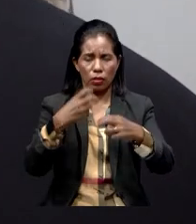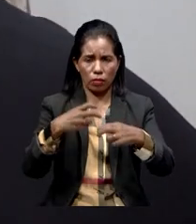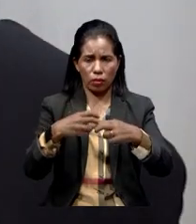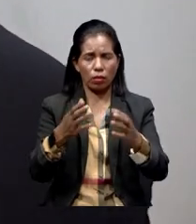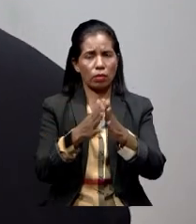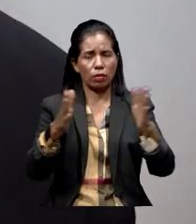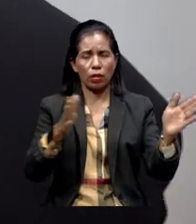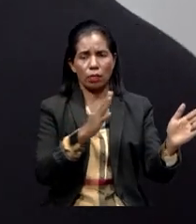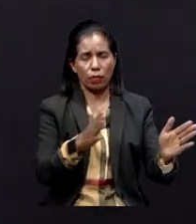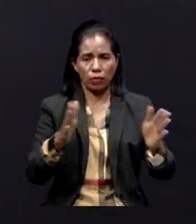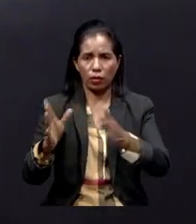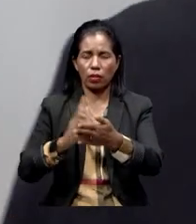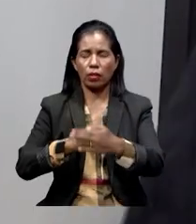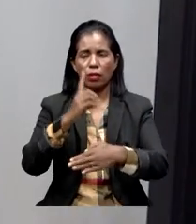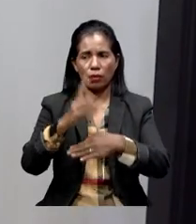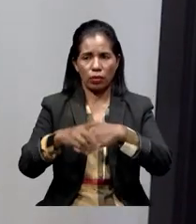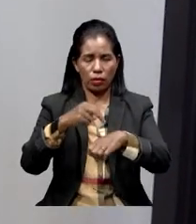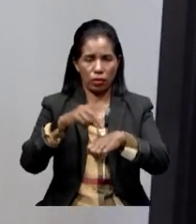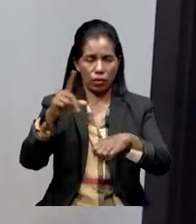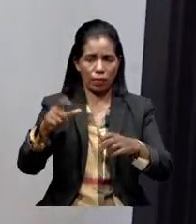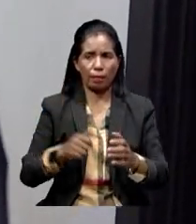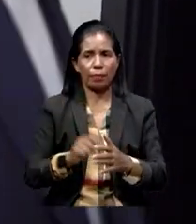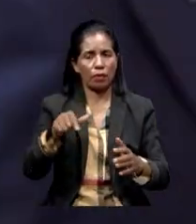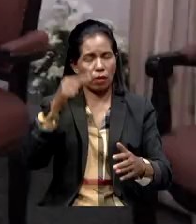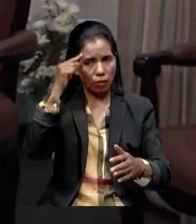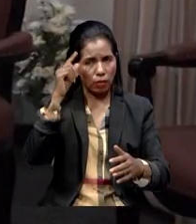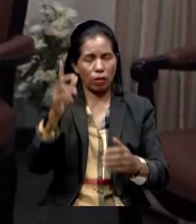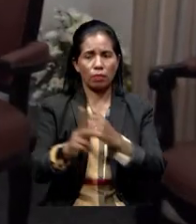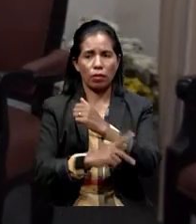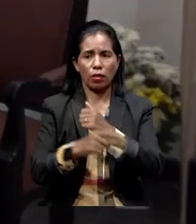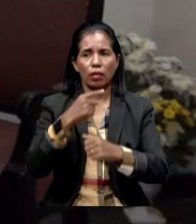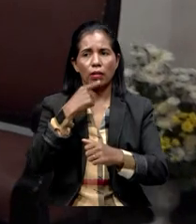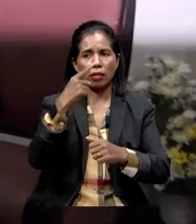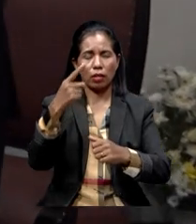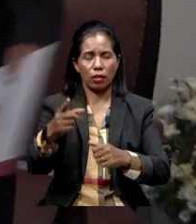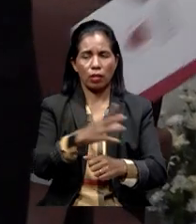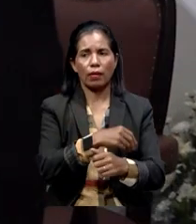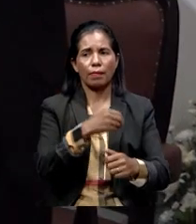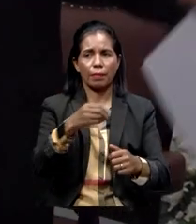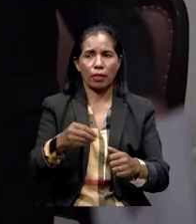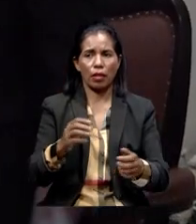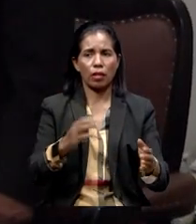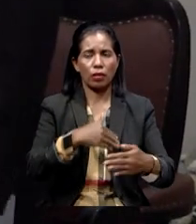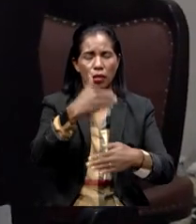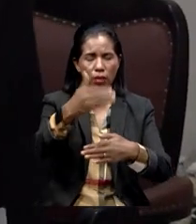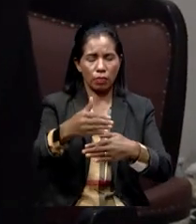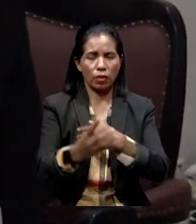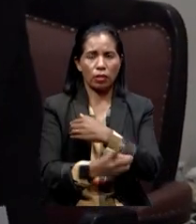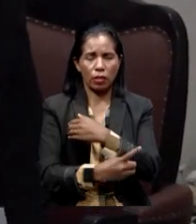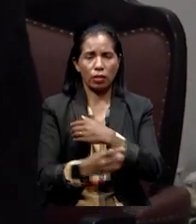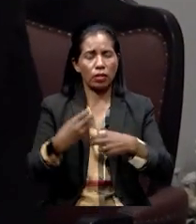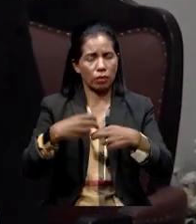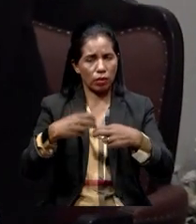e o processo de desenvolvimento nacional. Ex-governante Portugal, nem a tete, ato ultrapassa desafio Sira Nebe Timor-Leste